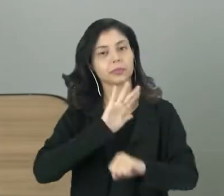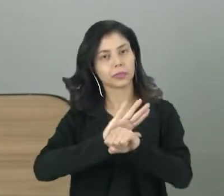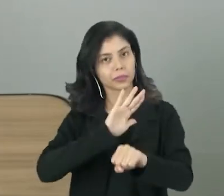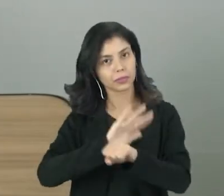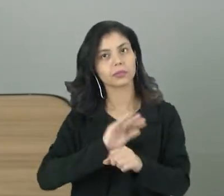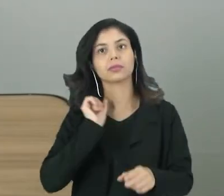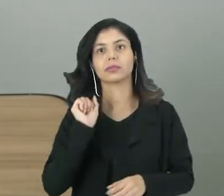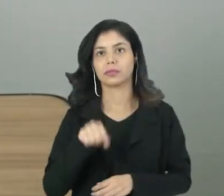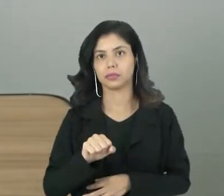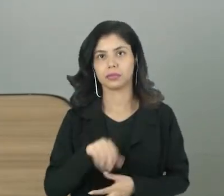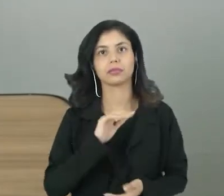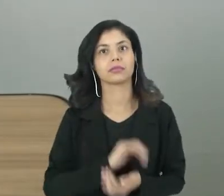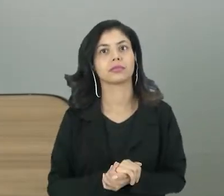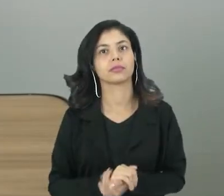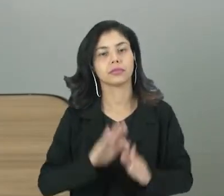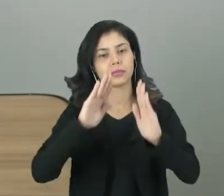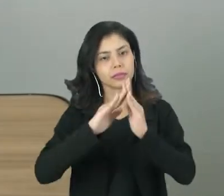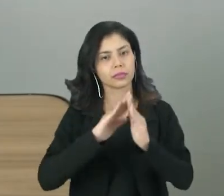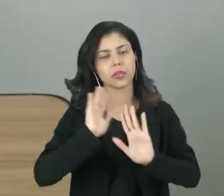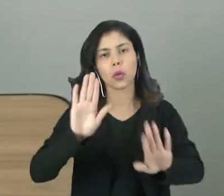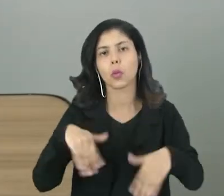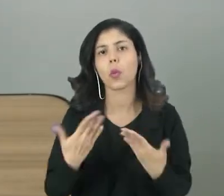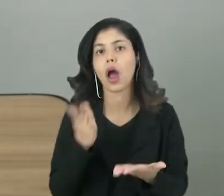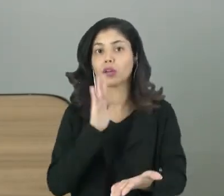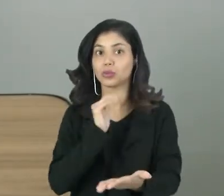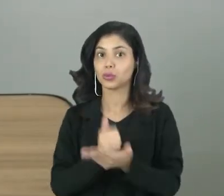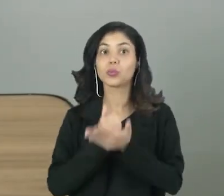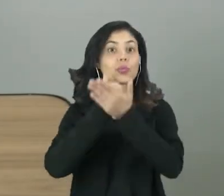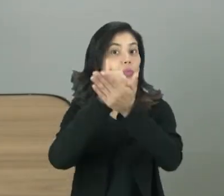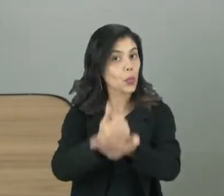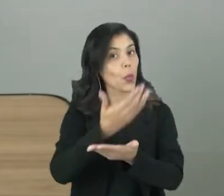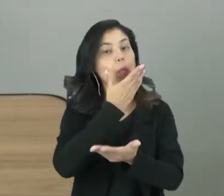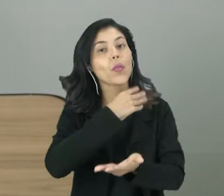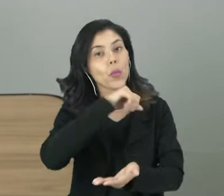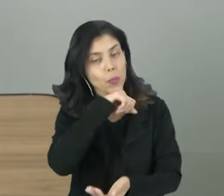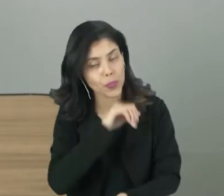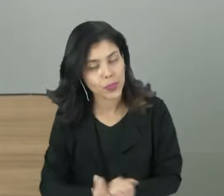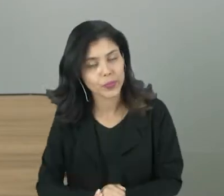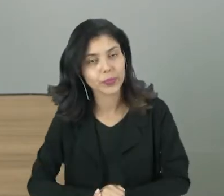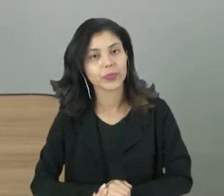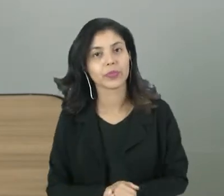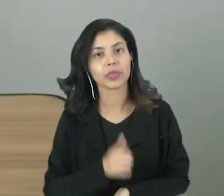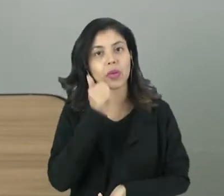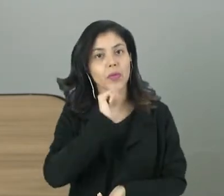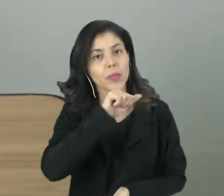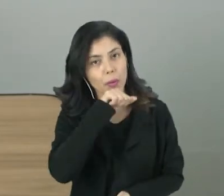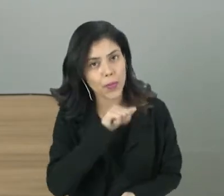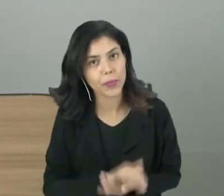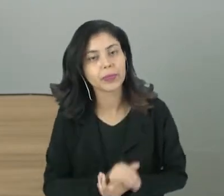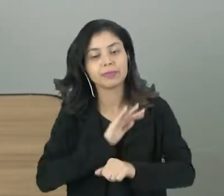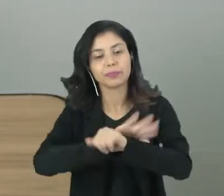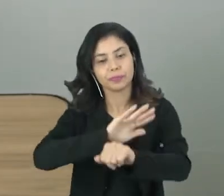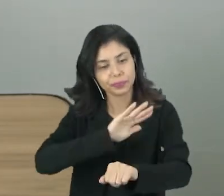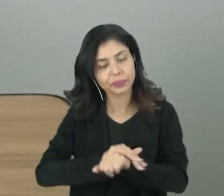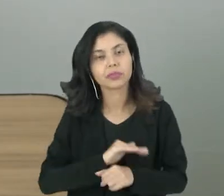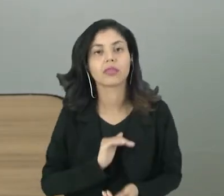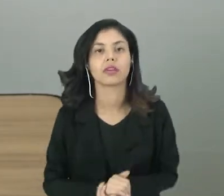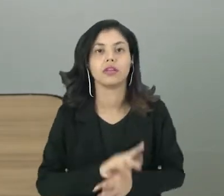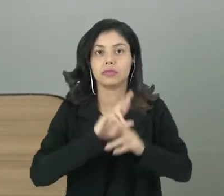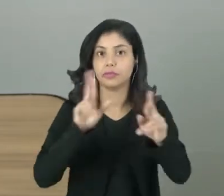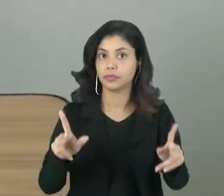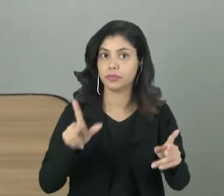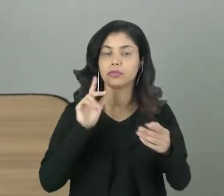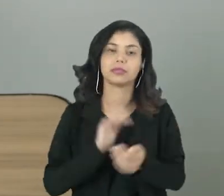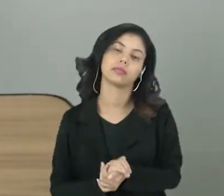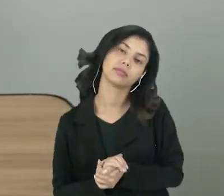ajudar nas tarefas de casa colaborar nas tarefas de casa ajudar colaborar é